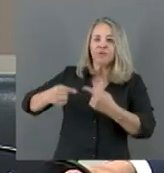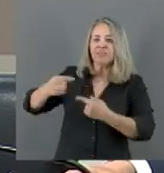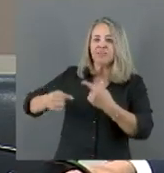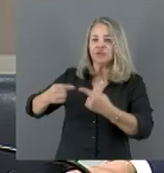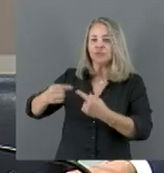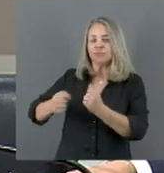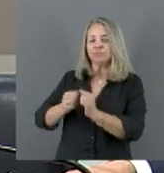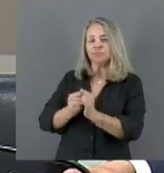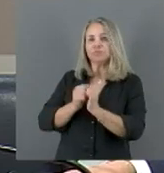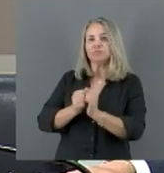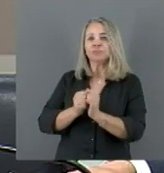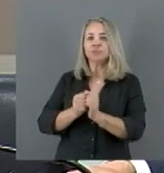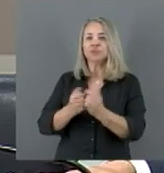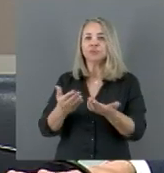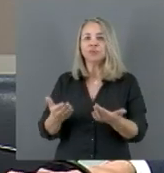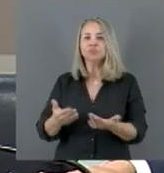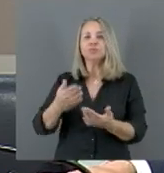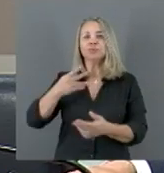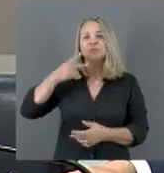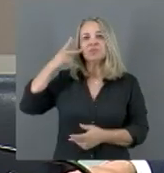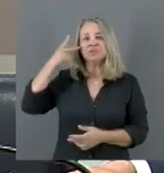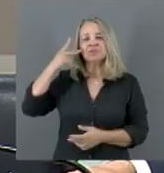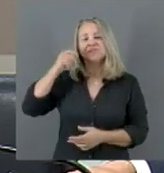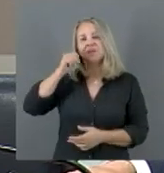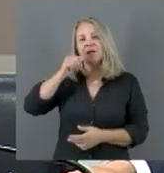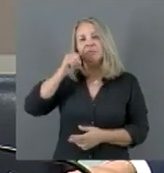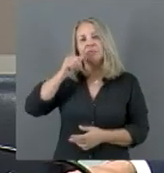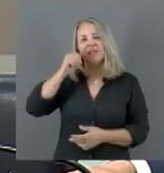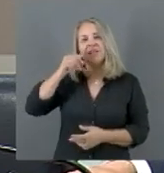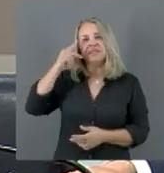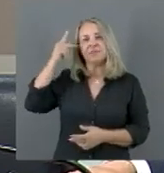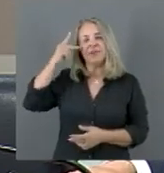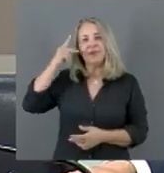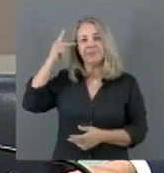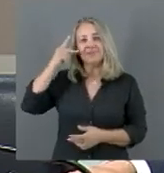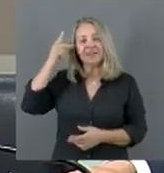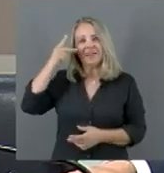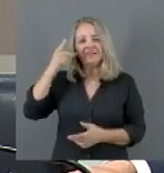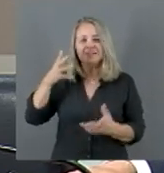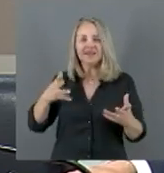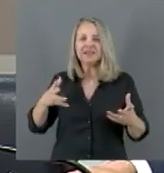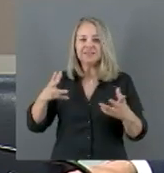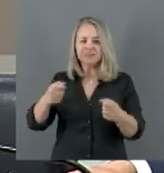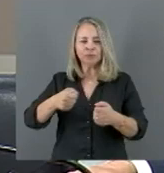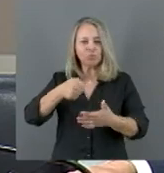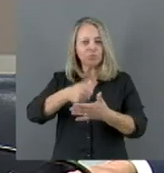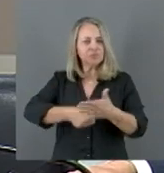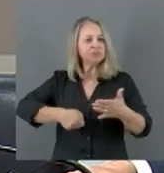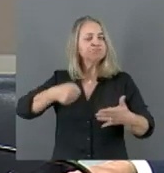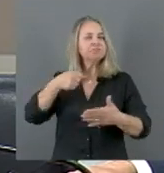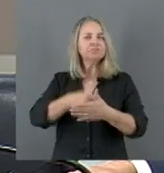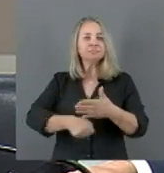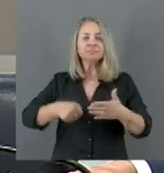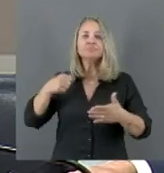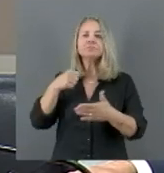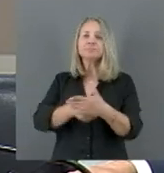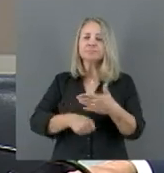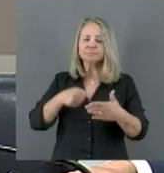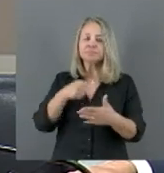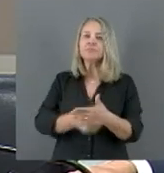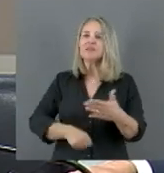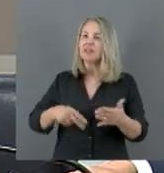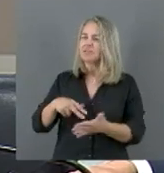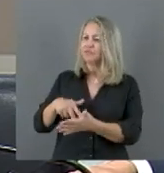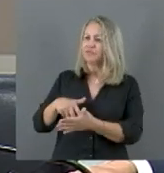junto a essas parlamentares, que são todas elas bastante combativas, bastante firmes